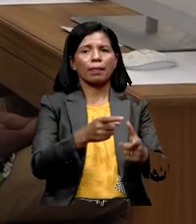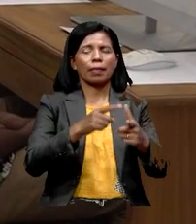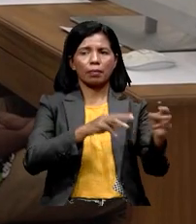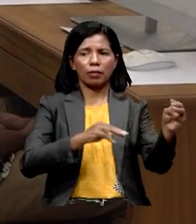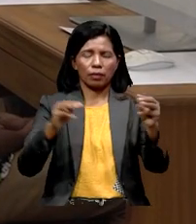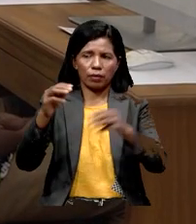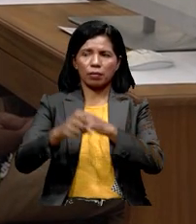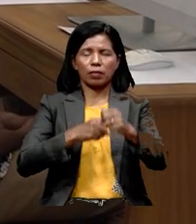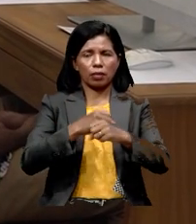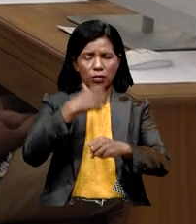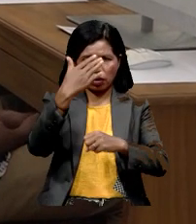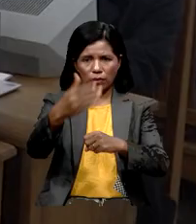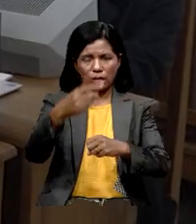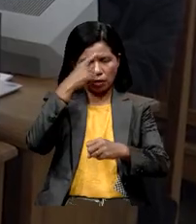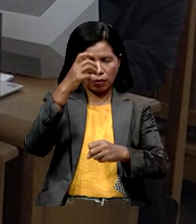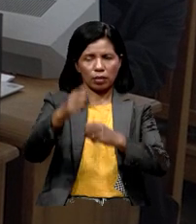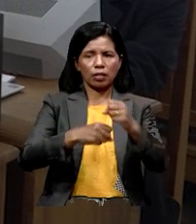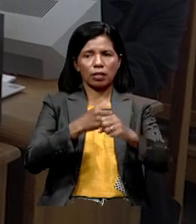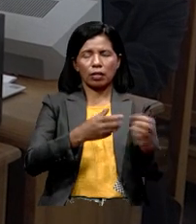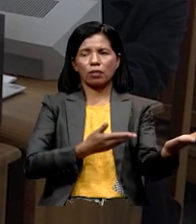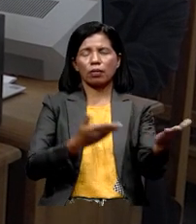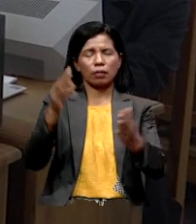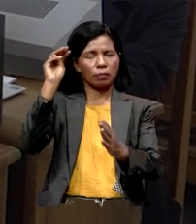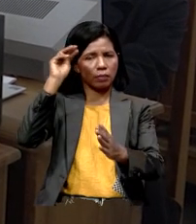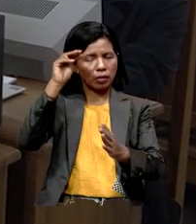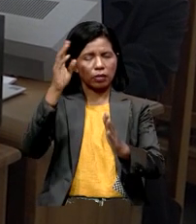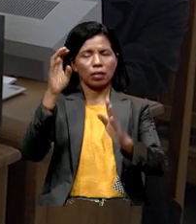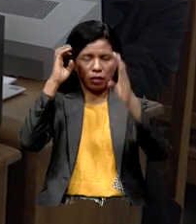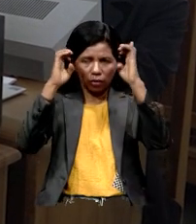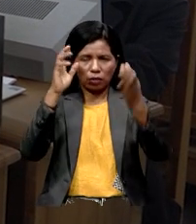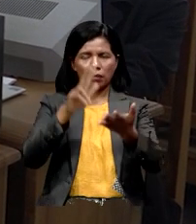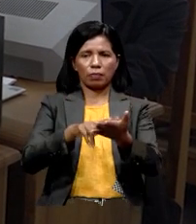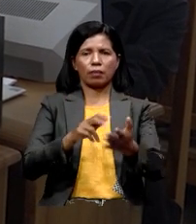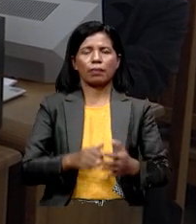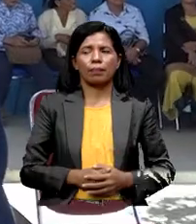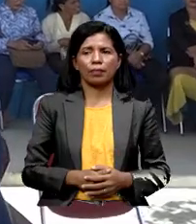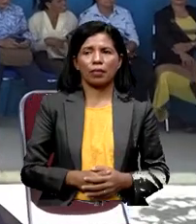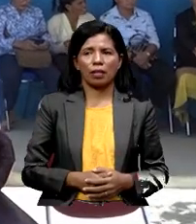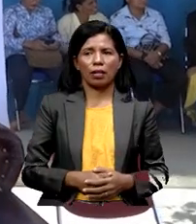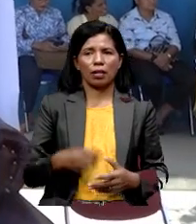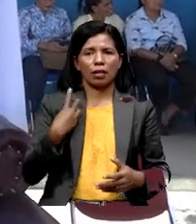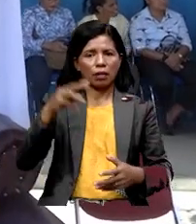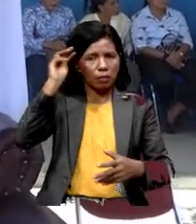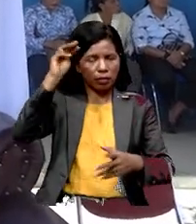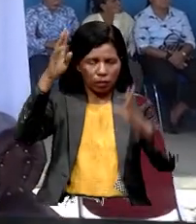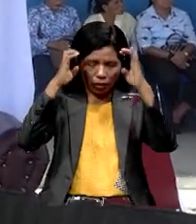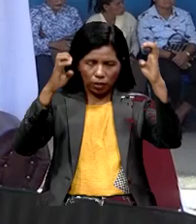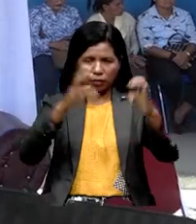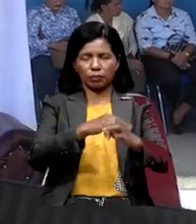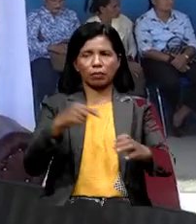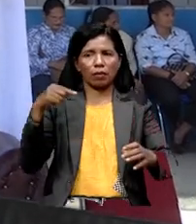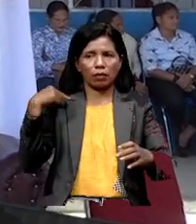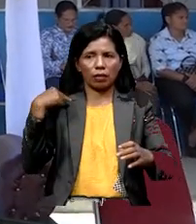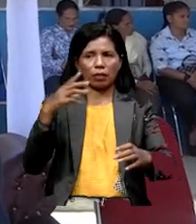fale batinang oin, também tinang nesse submete dados para Ministério da Educação ou de aprova. Foi então que o Ministério da Educação liu si kabinet di desa